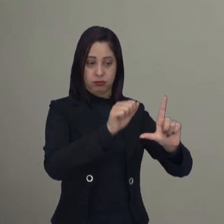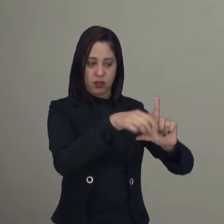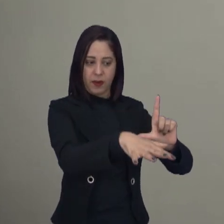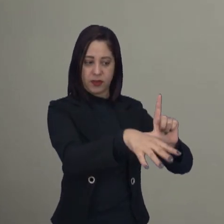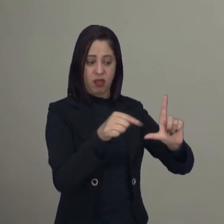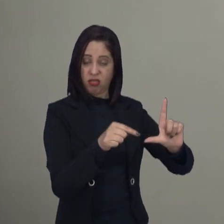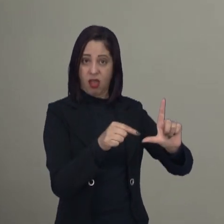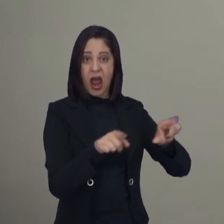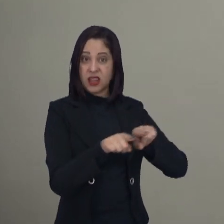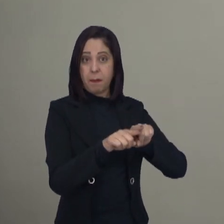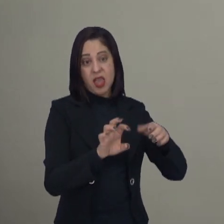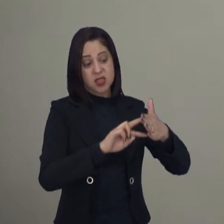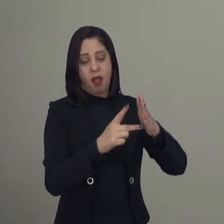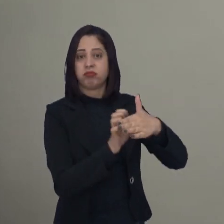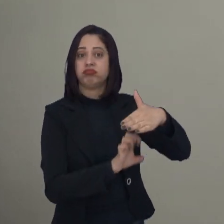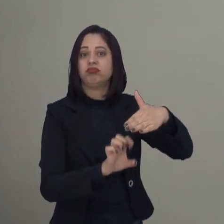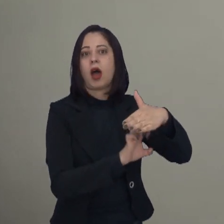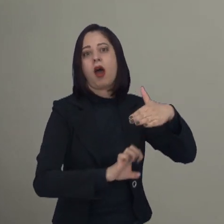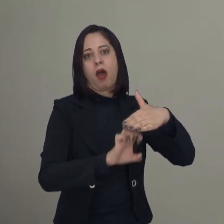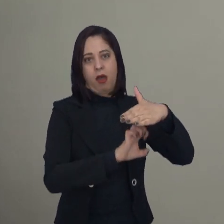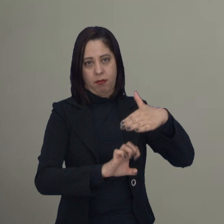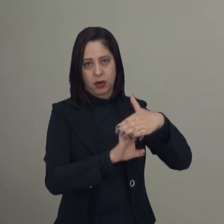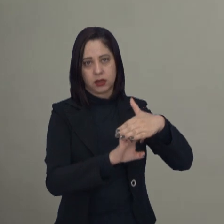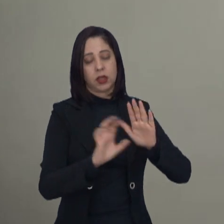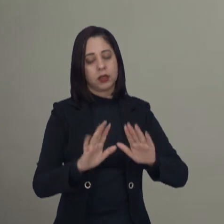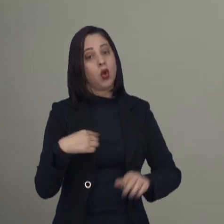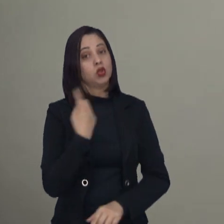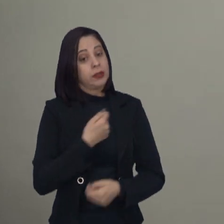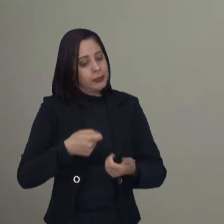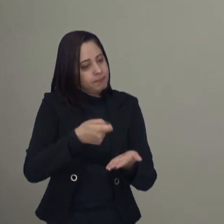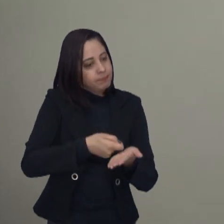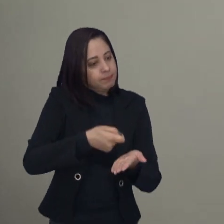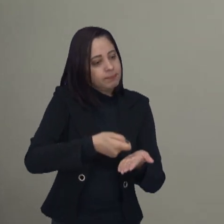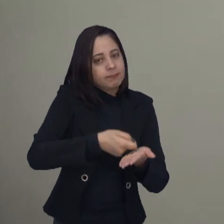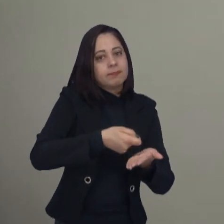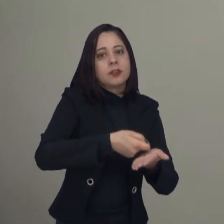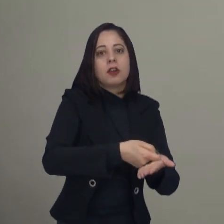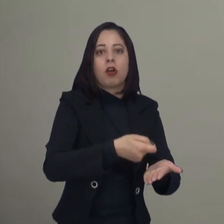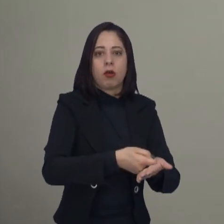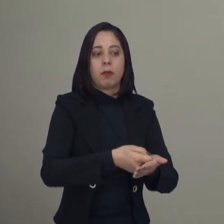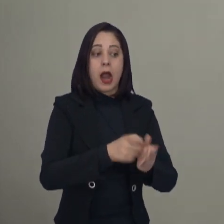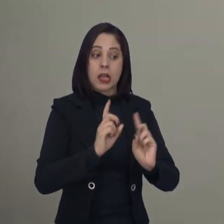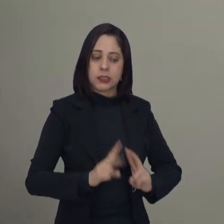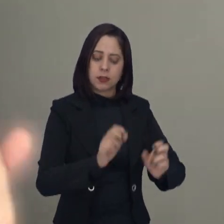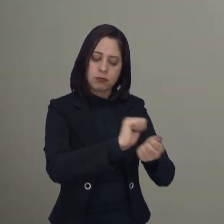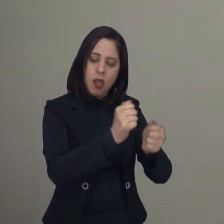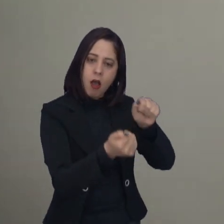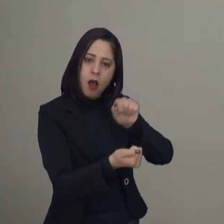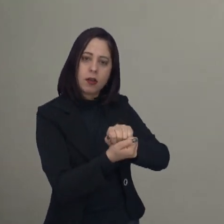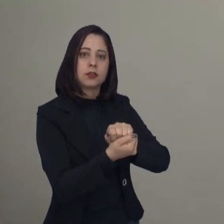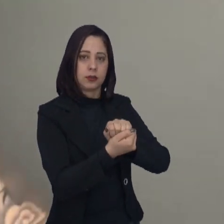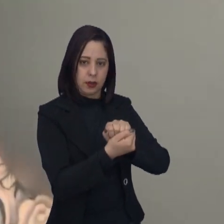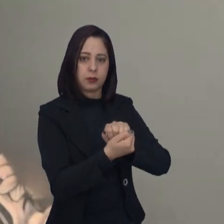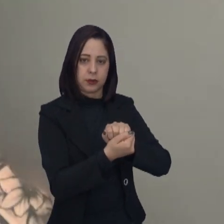Então, a gente tem que cobrar nesse sentido as pessoas para que elas possam sempre estar adequadas naquilo que elas passam